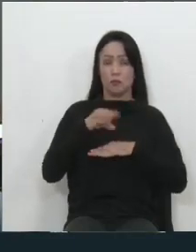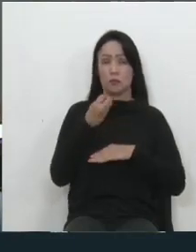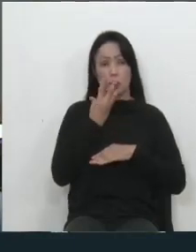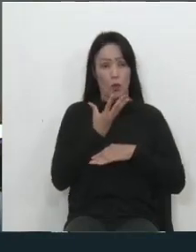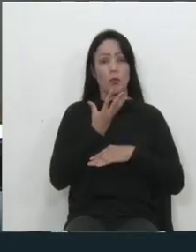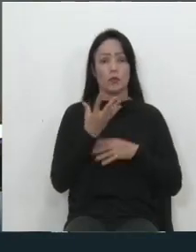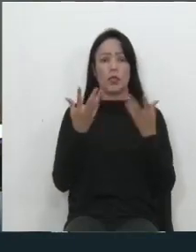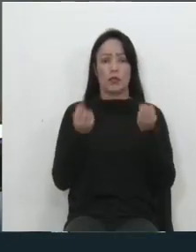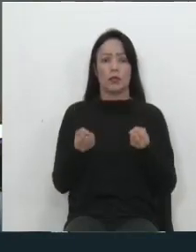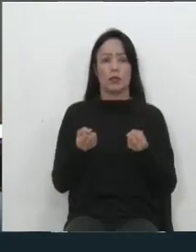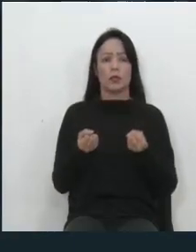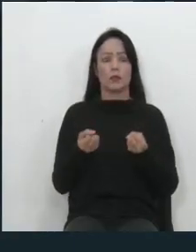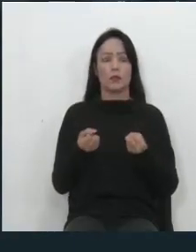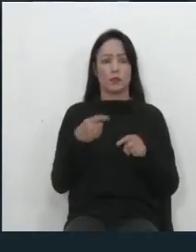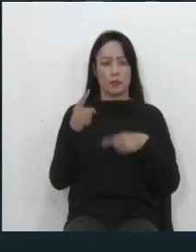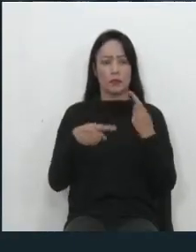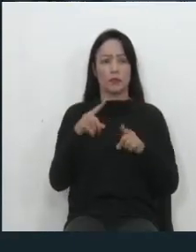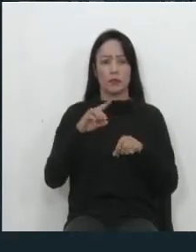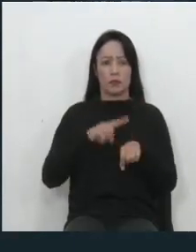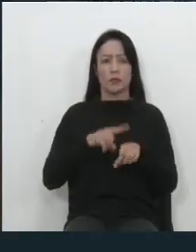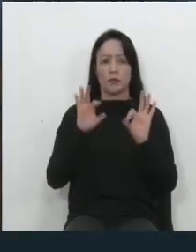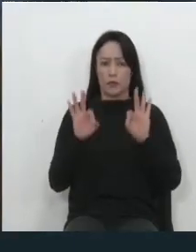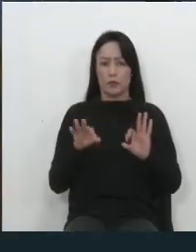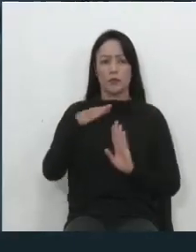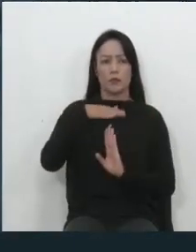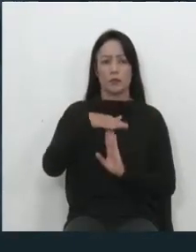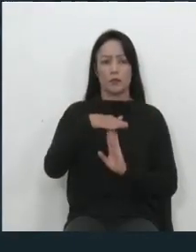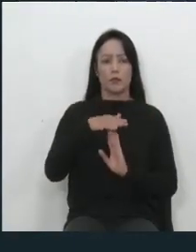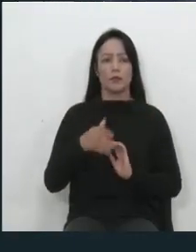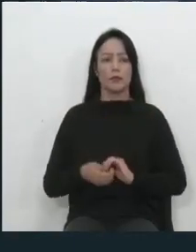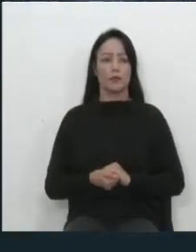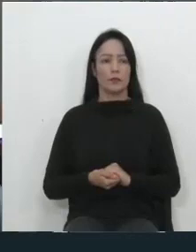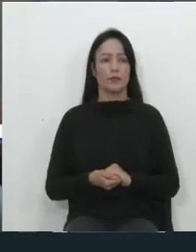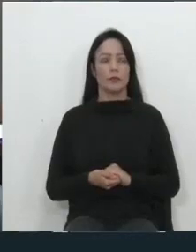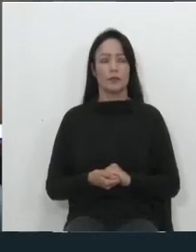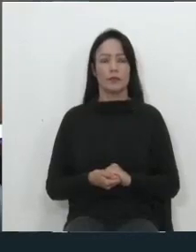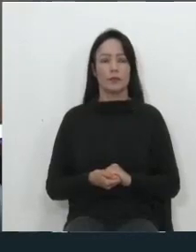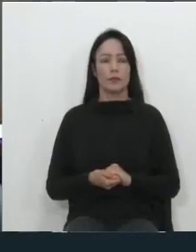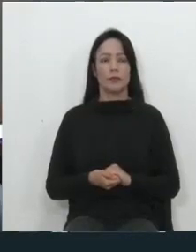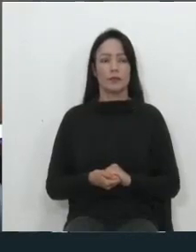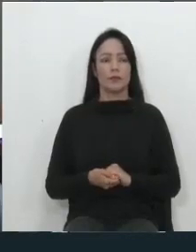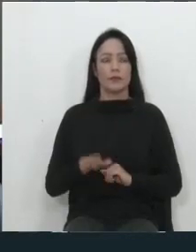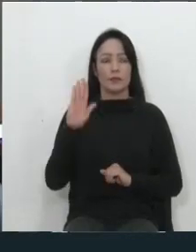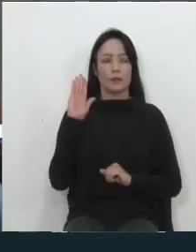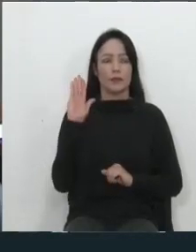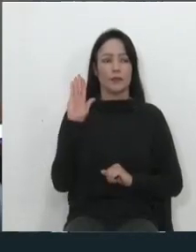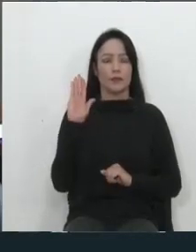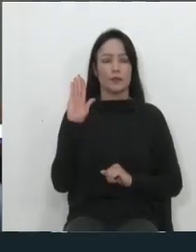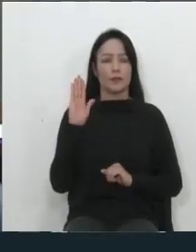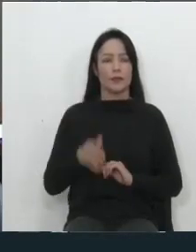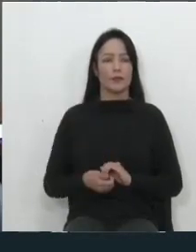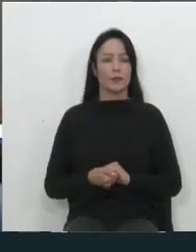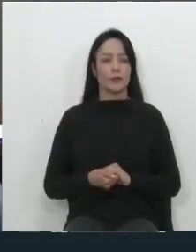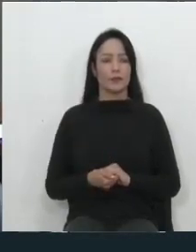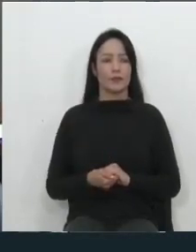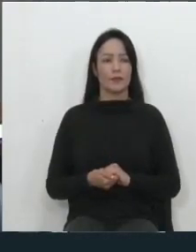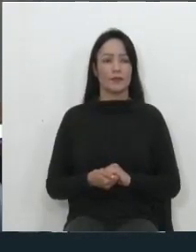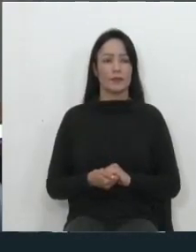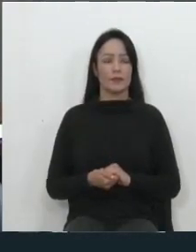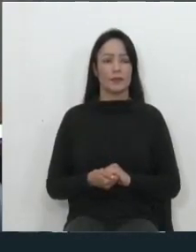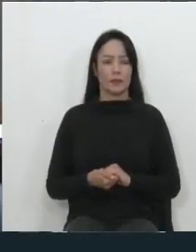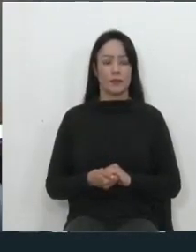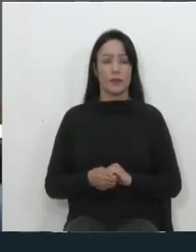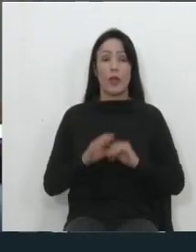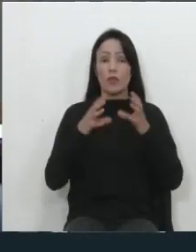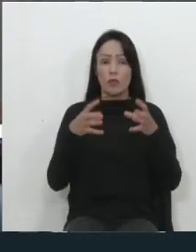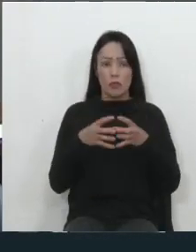de Vossa Excelência e, no momento oportuno, já suspenderemos os trabalhos. Obrigado, presidente. Pela ordem, presidente. Questão de ordem, vereadora Para Carlinda. A Comissão